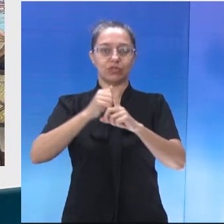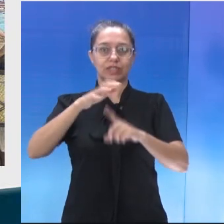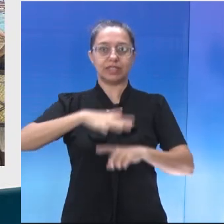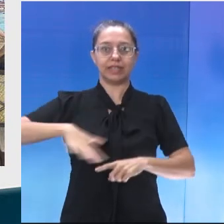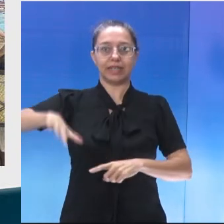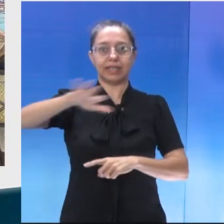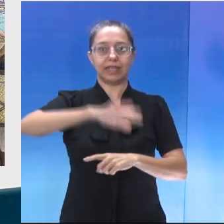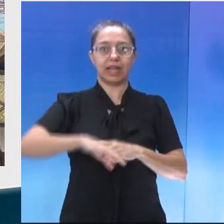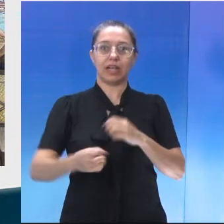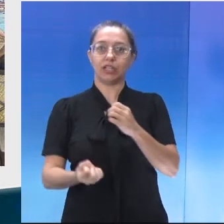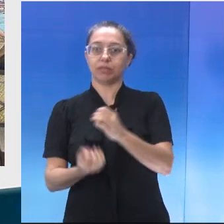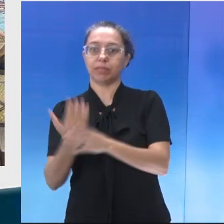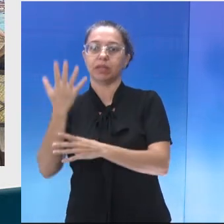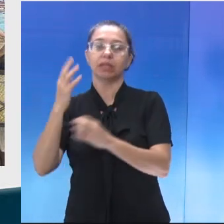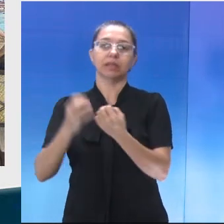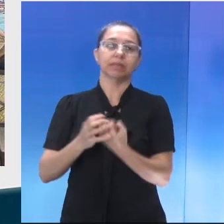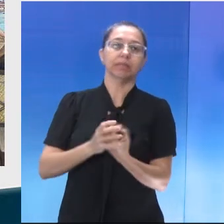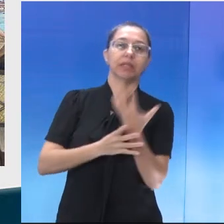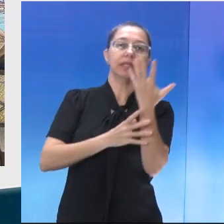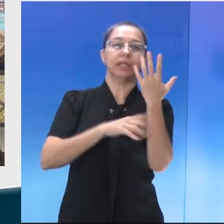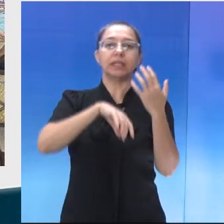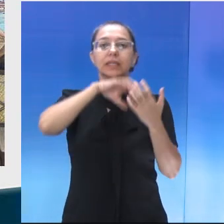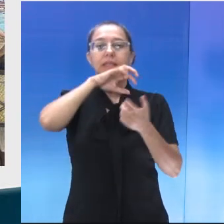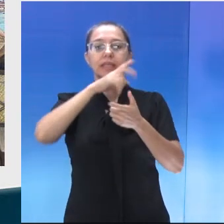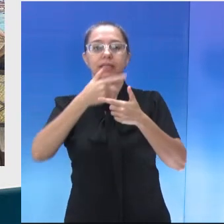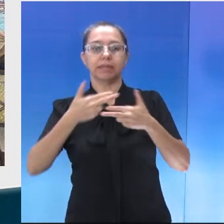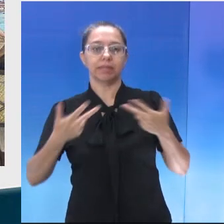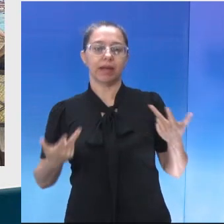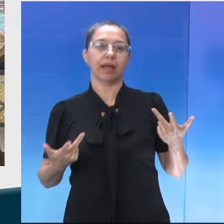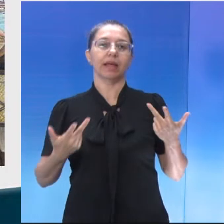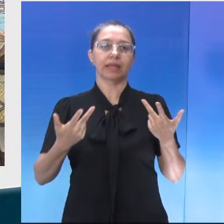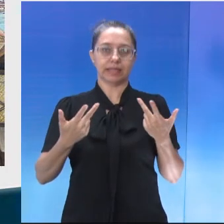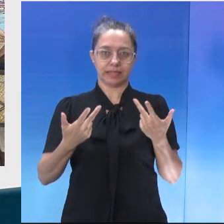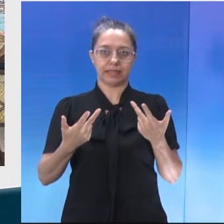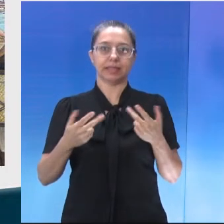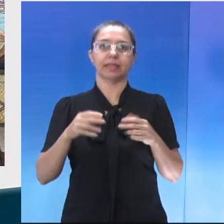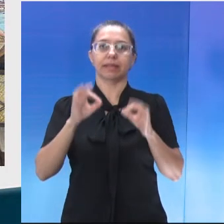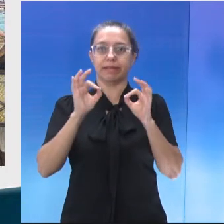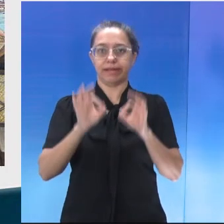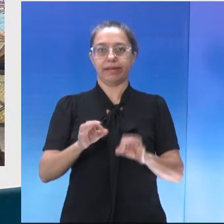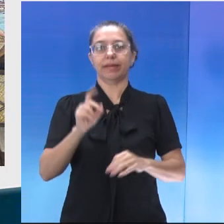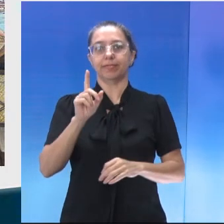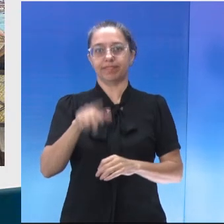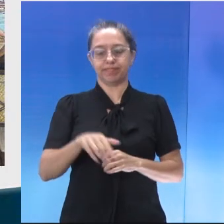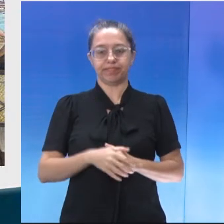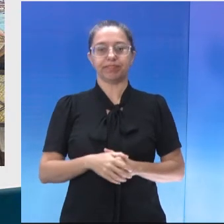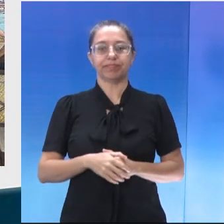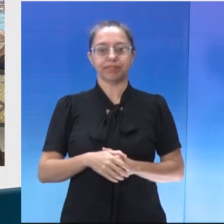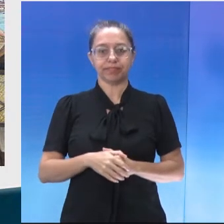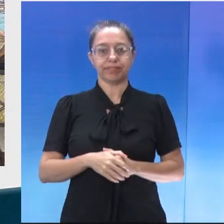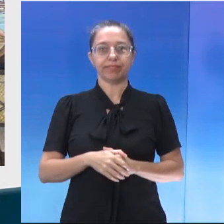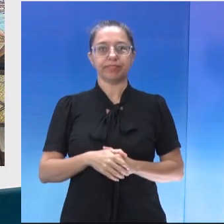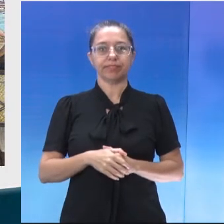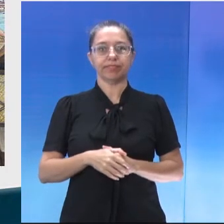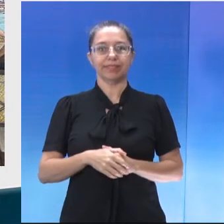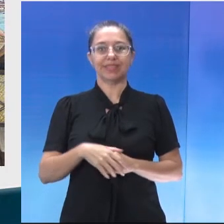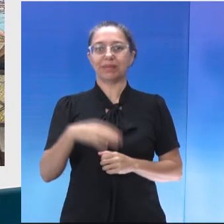sociedade que plantava, domesticava animais e plantas, flora e fauna, são